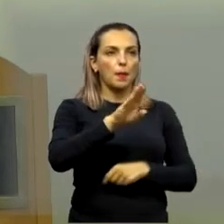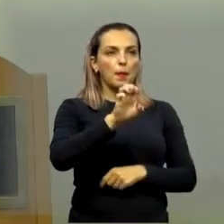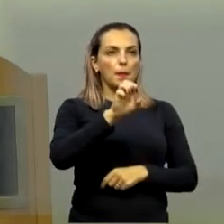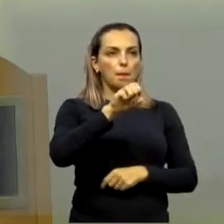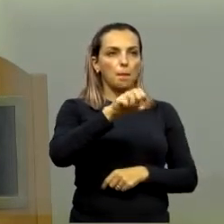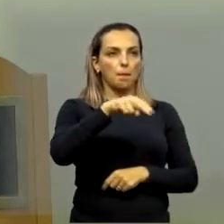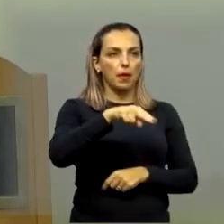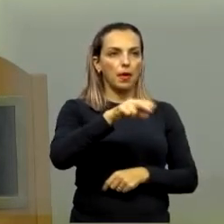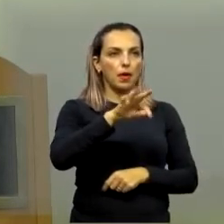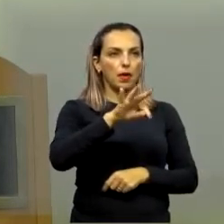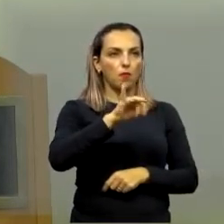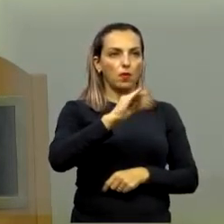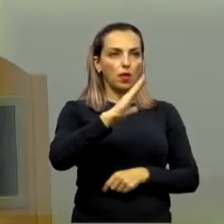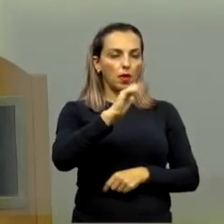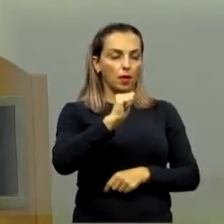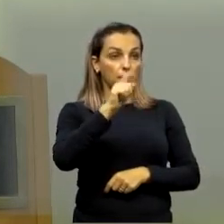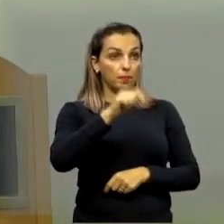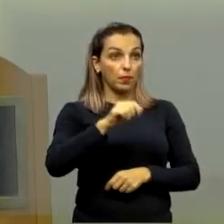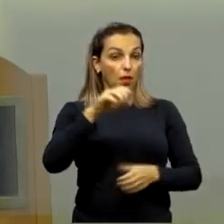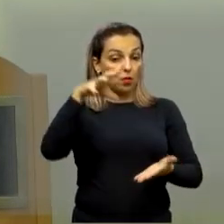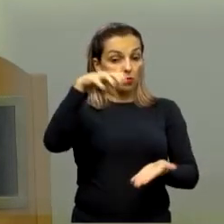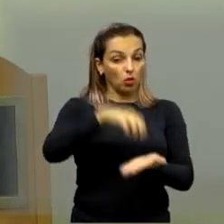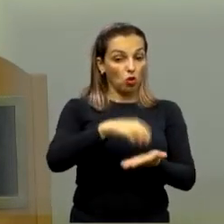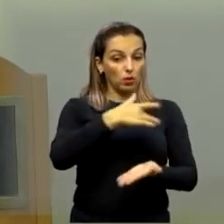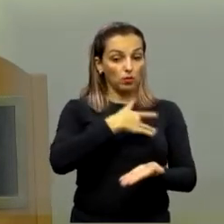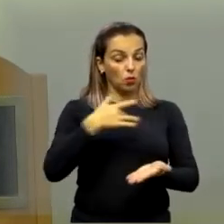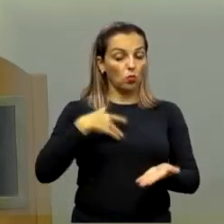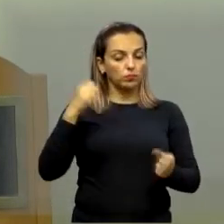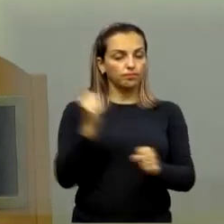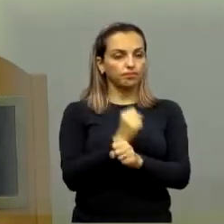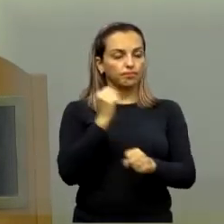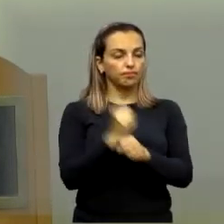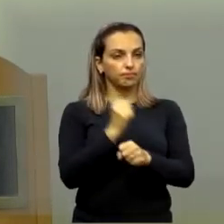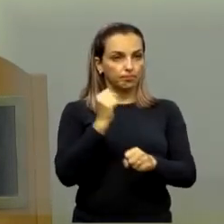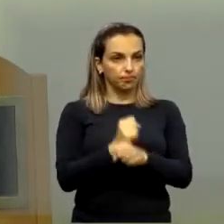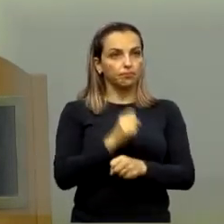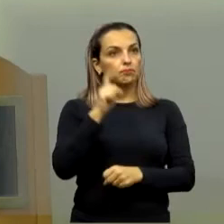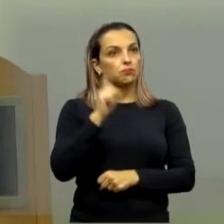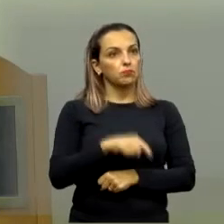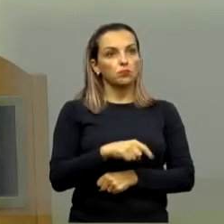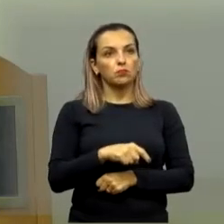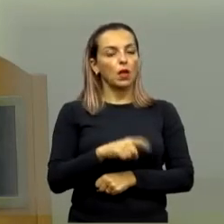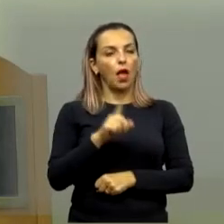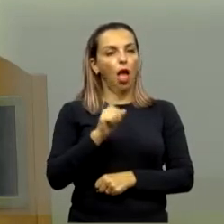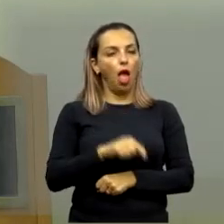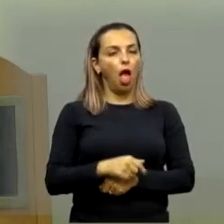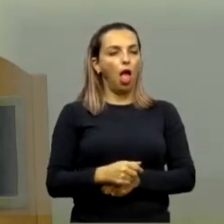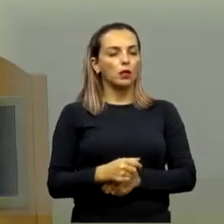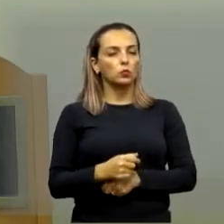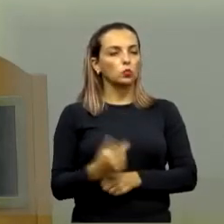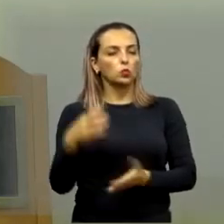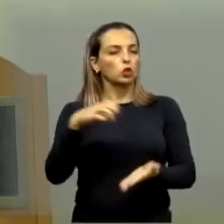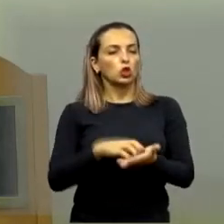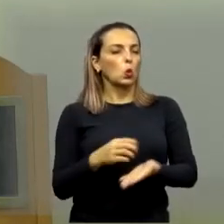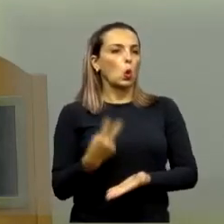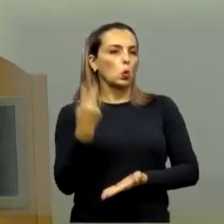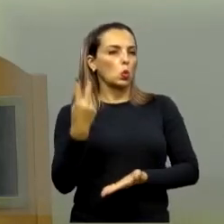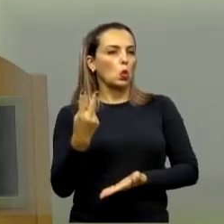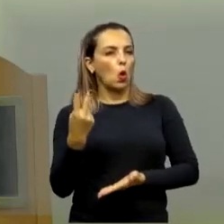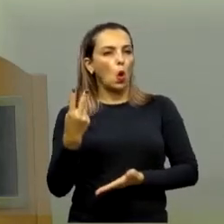vai ser construído vai ser construído passar se pontos sobre pronto socorro lá tipo unidade 2 com o